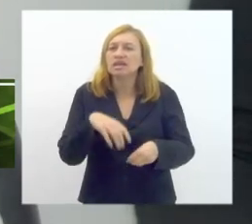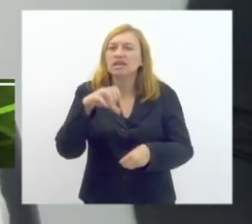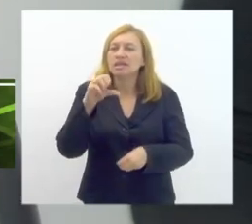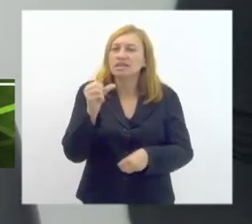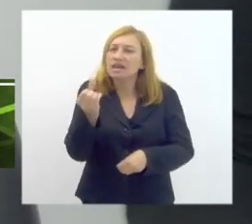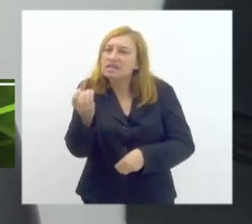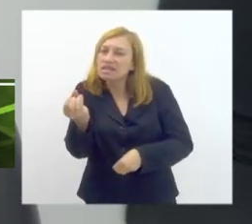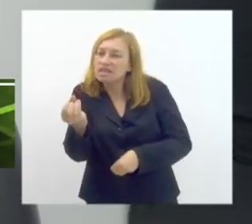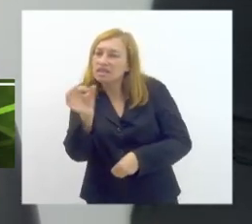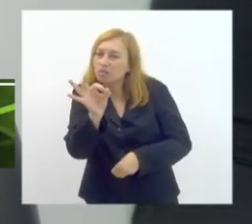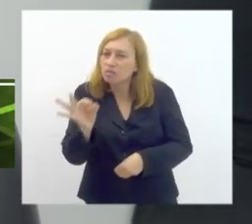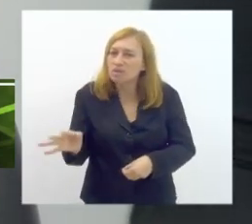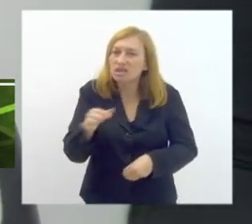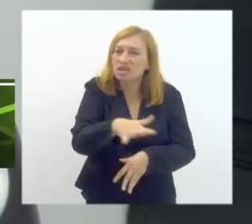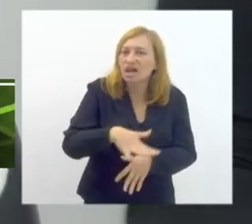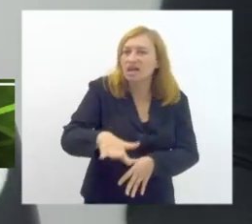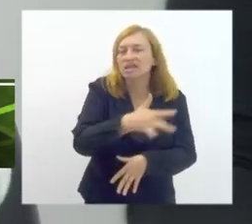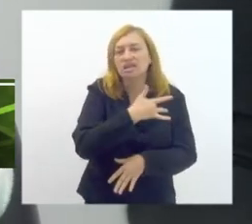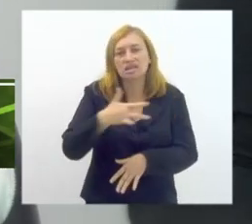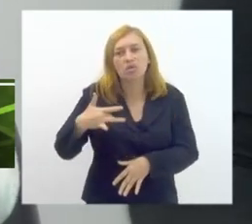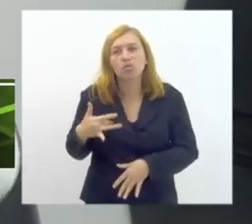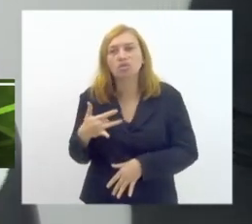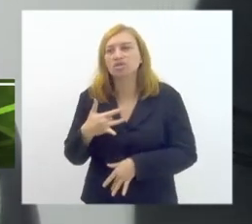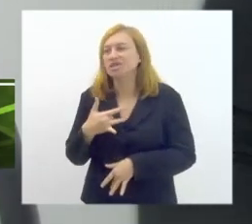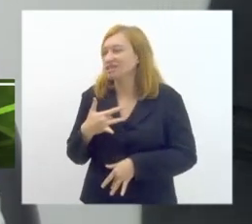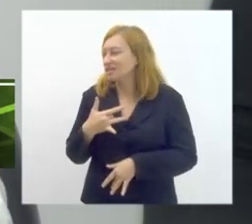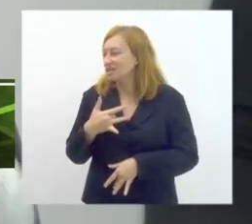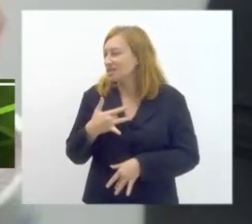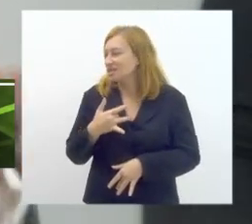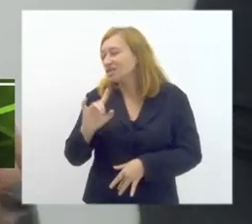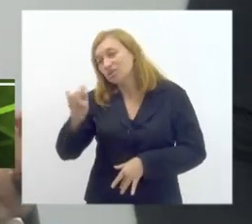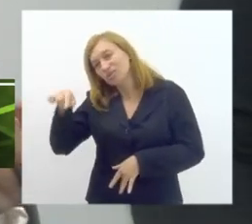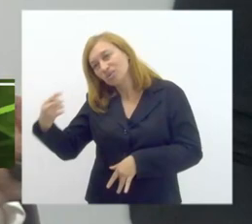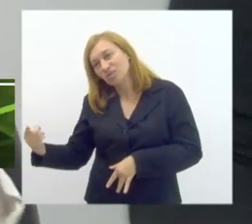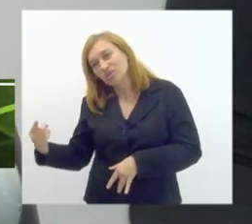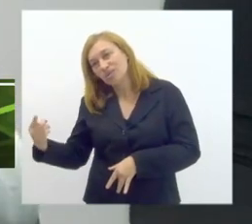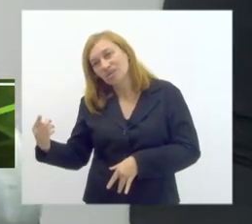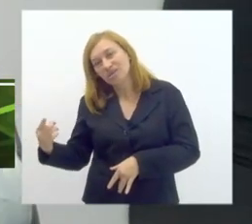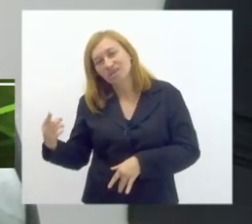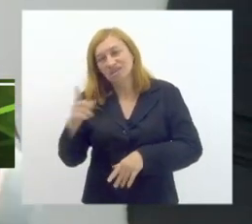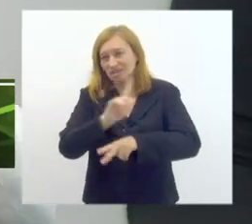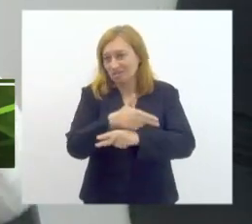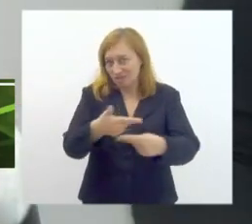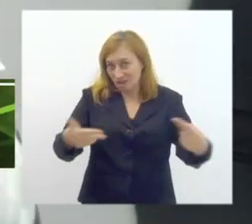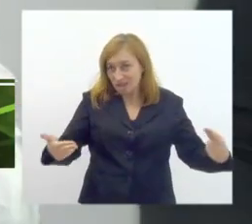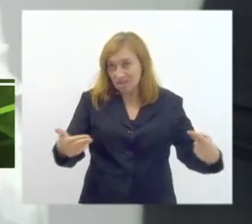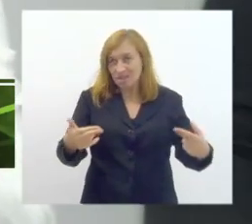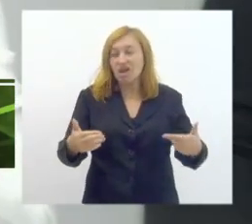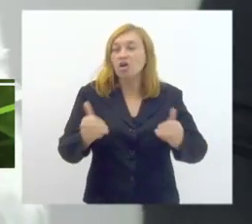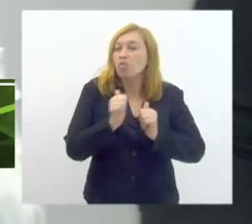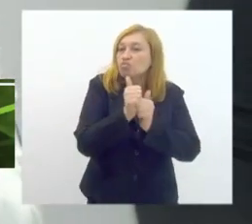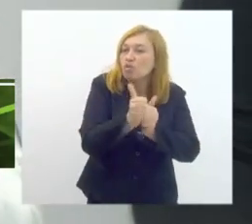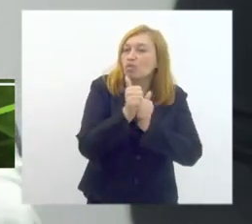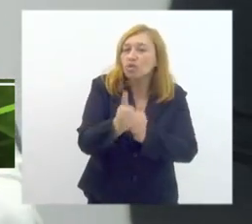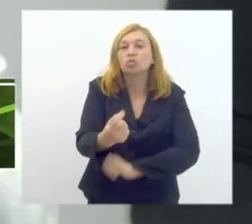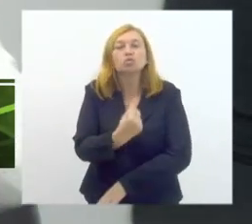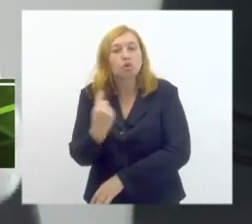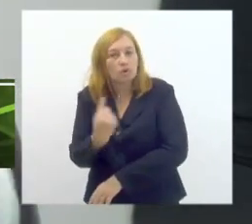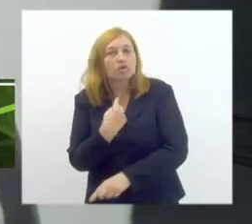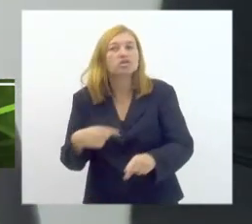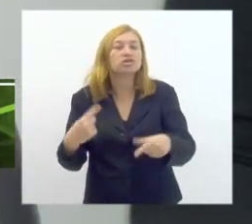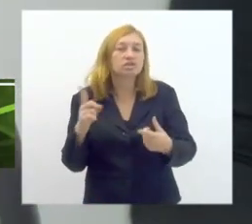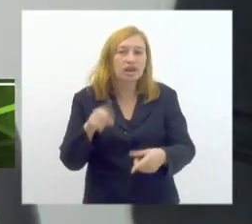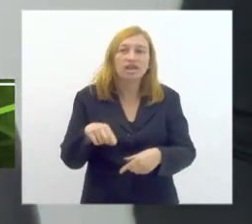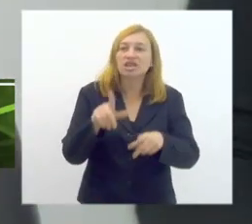60% deles são na área da saúde e o restante são multifinalitários. Eu acho que é um pouco o caminho nosso, né,